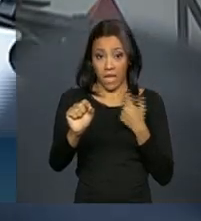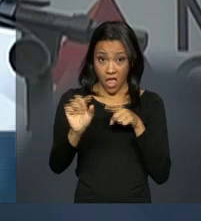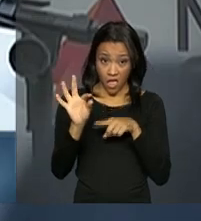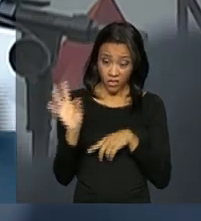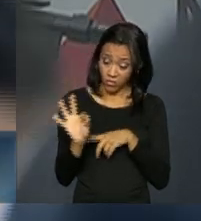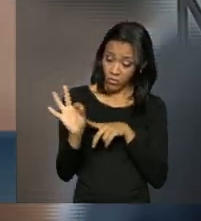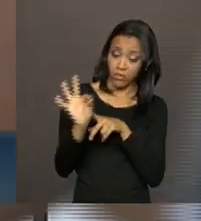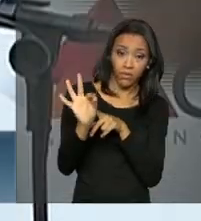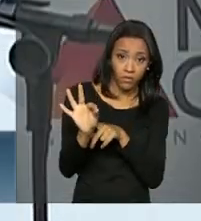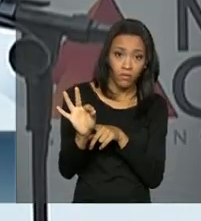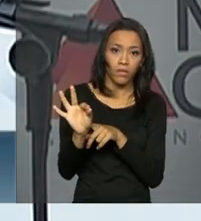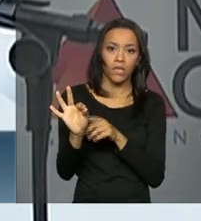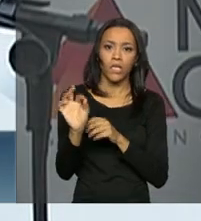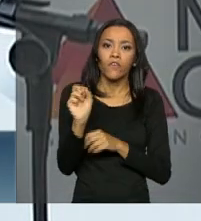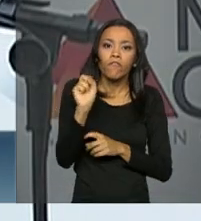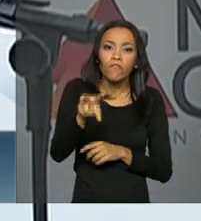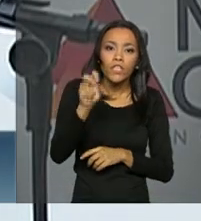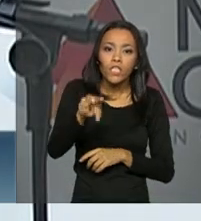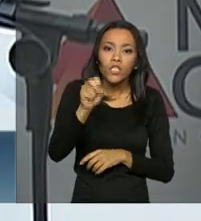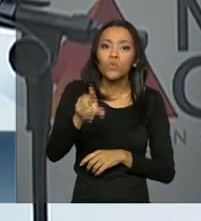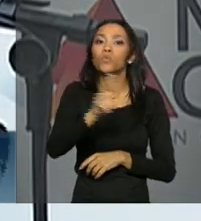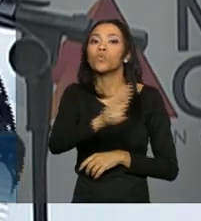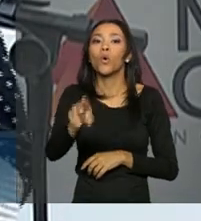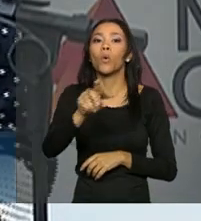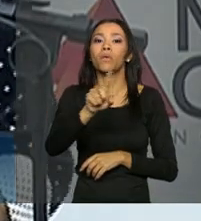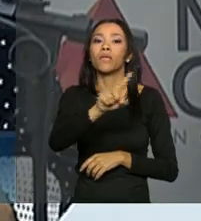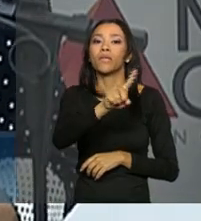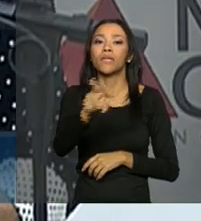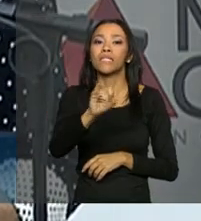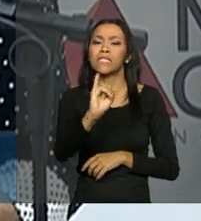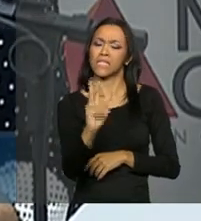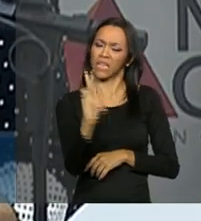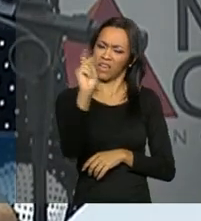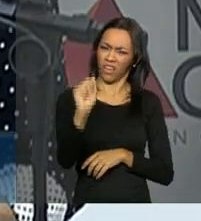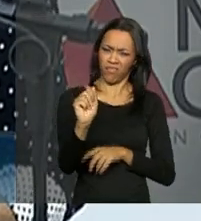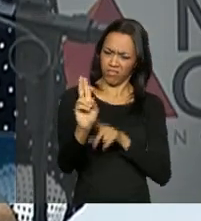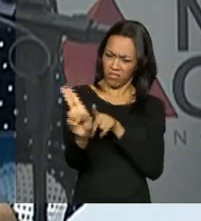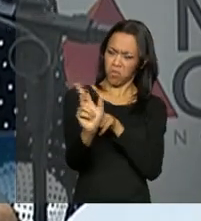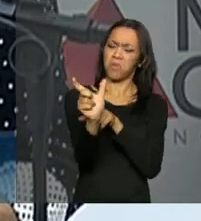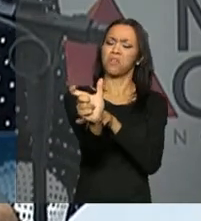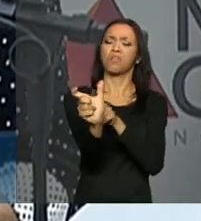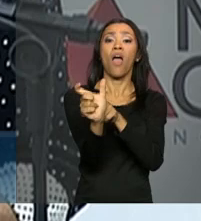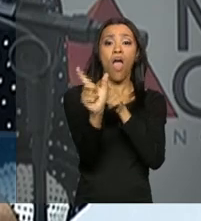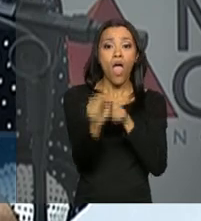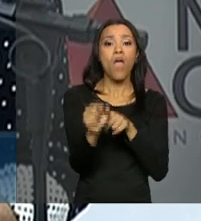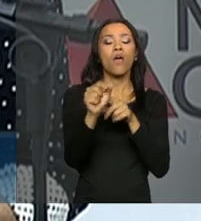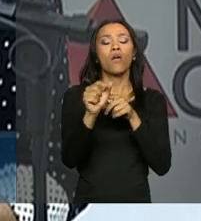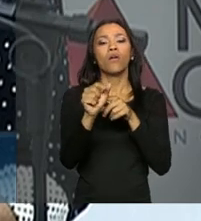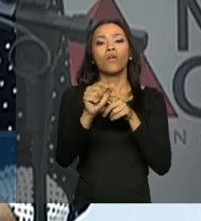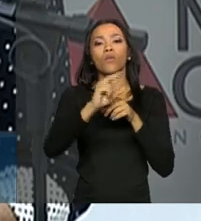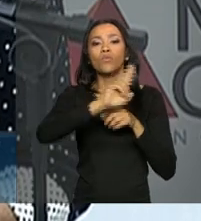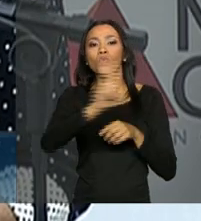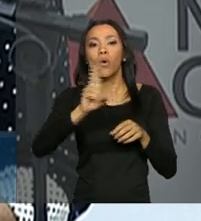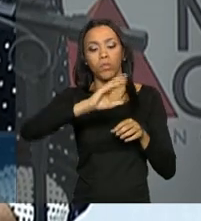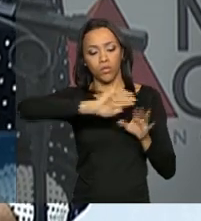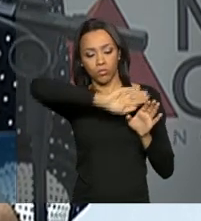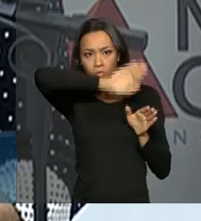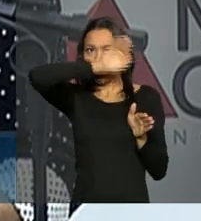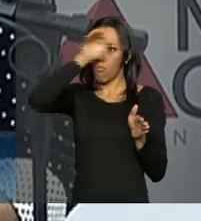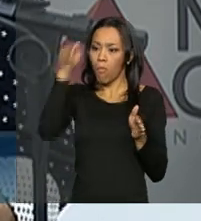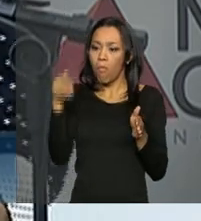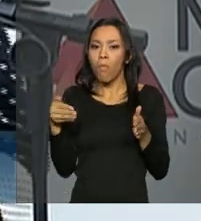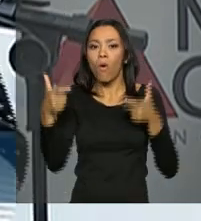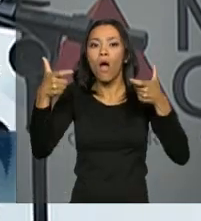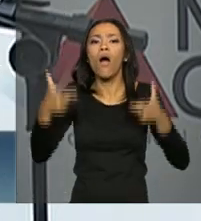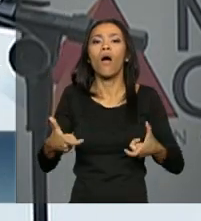transmite um vírus que se chama Zika. Zika é uma montanha de uma região, se eu não me engano, na África.